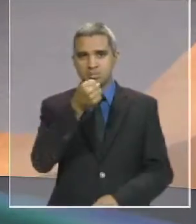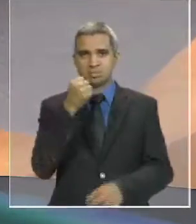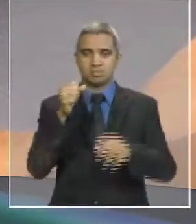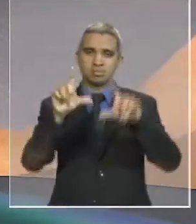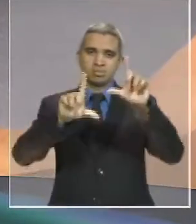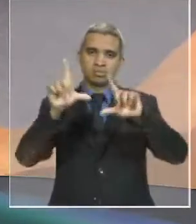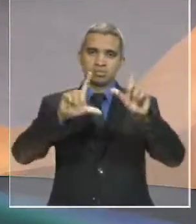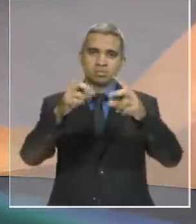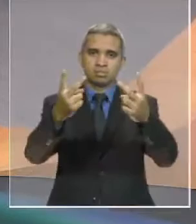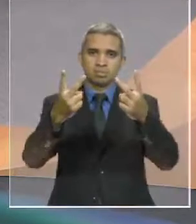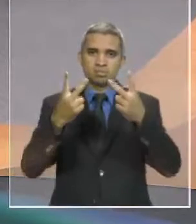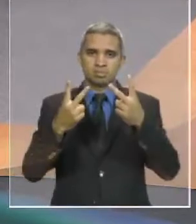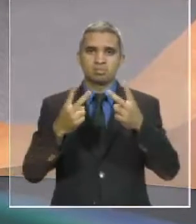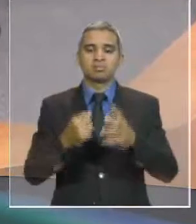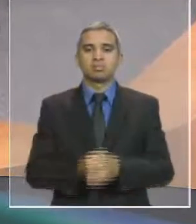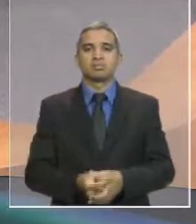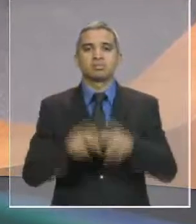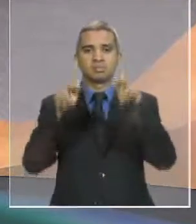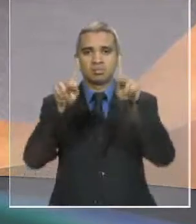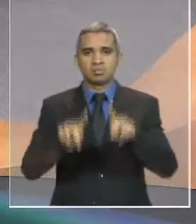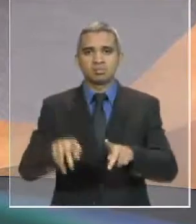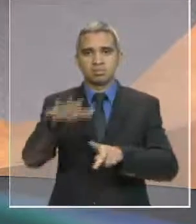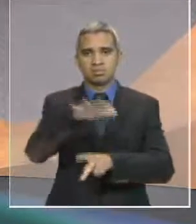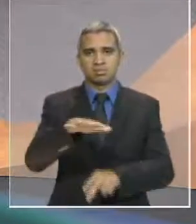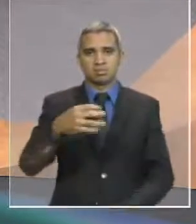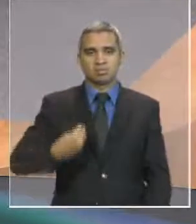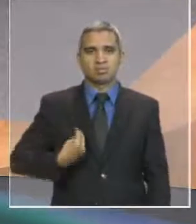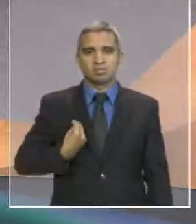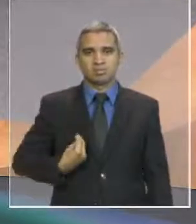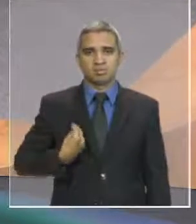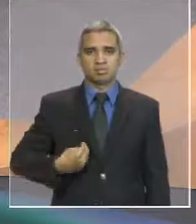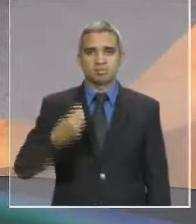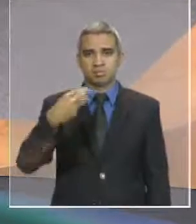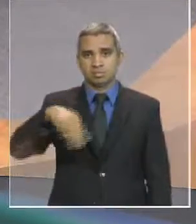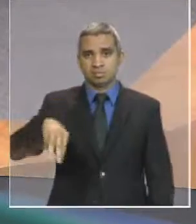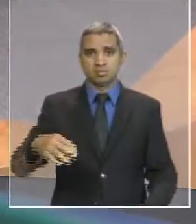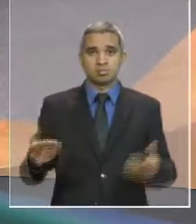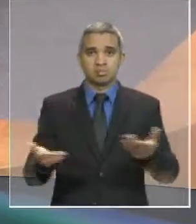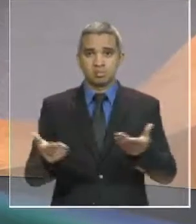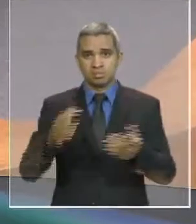Maranhão. Venho hoje a essa tribuna, senhor presidente,